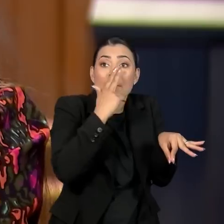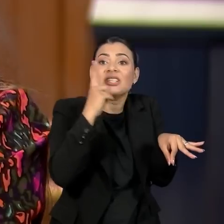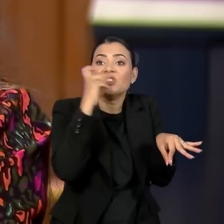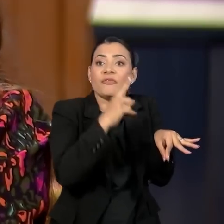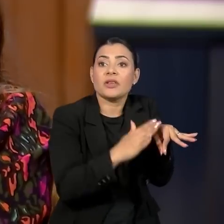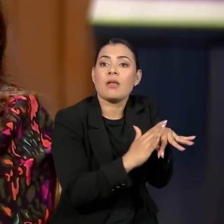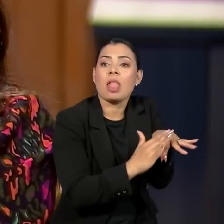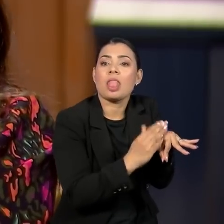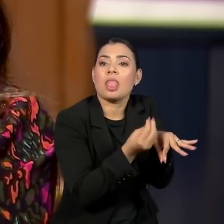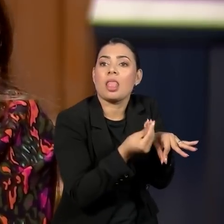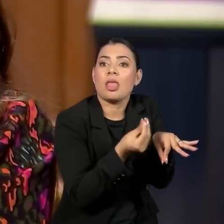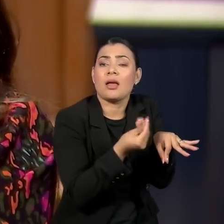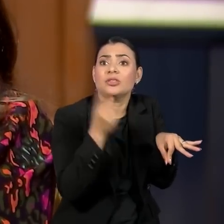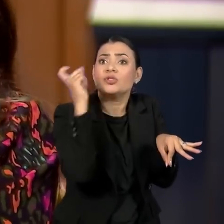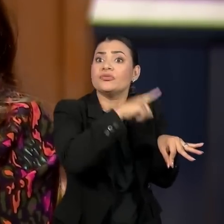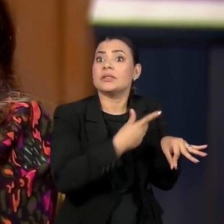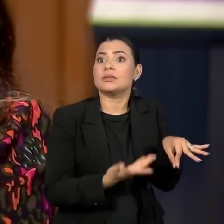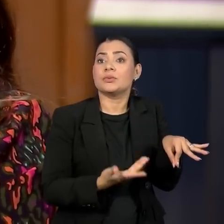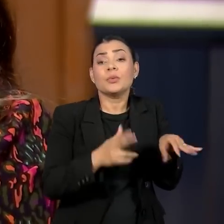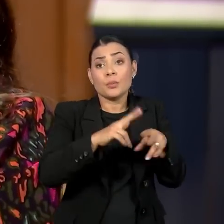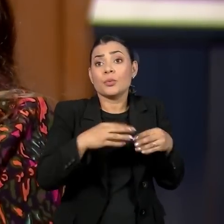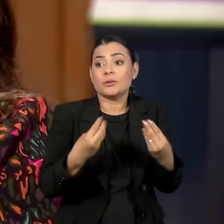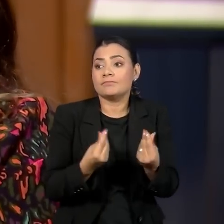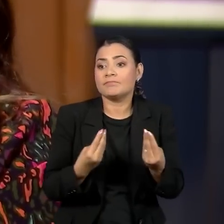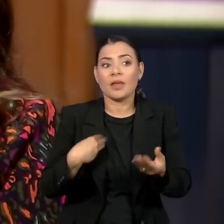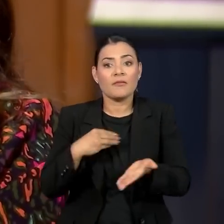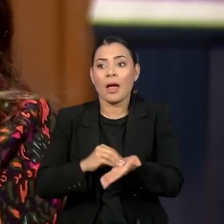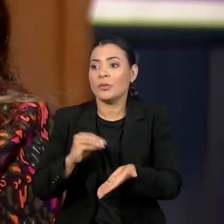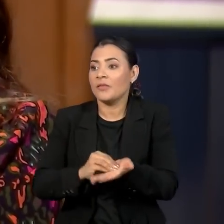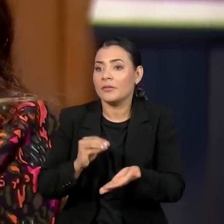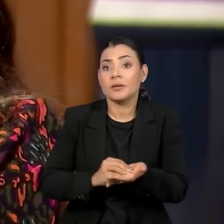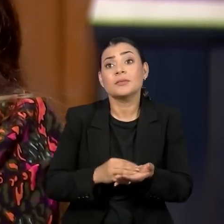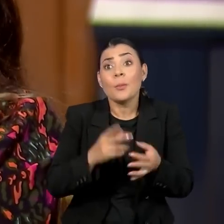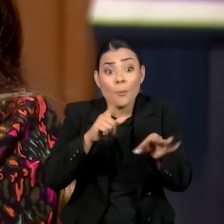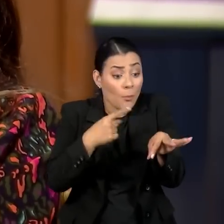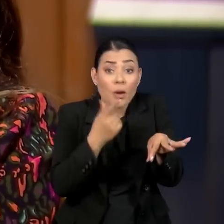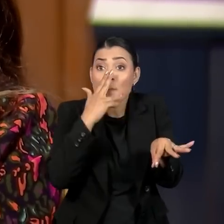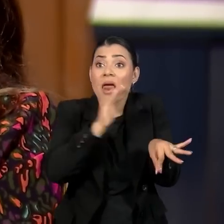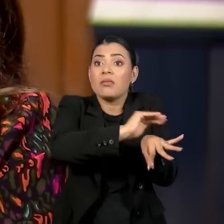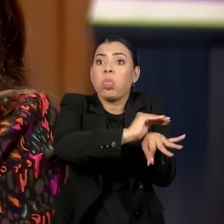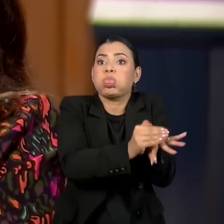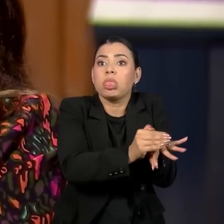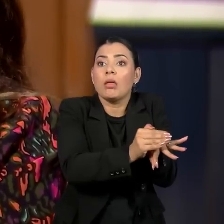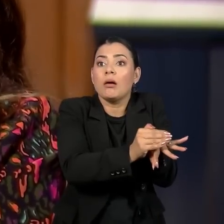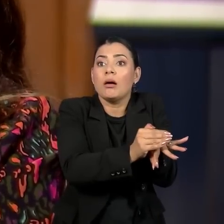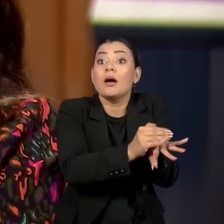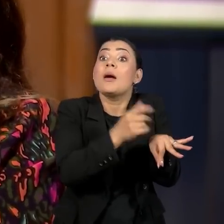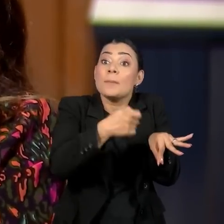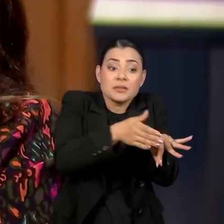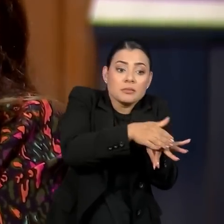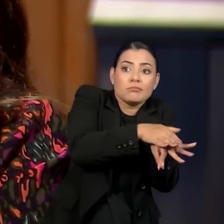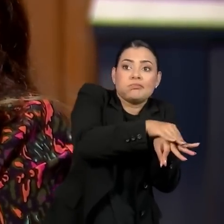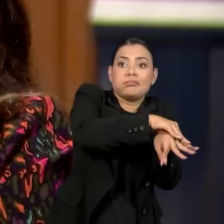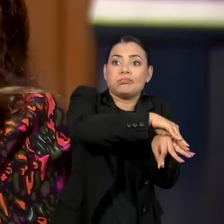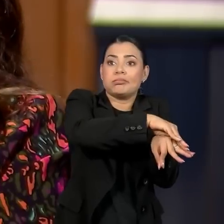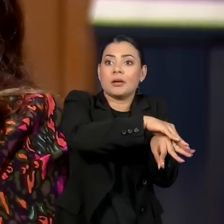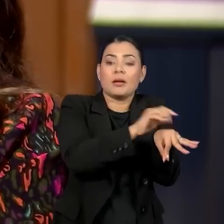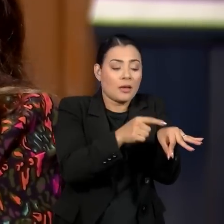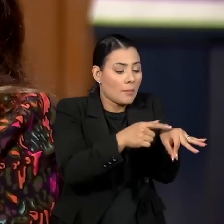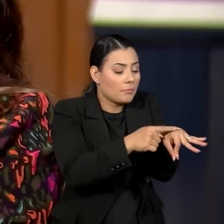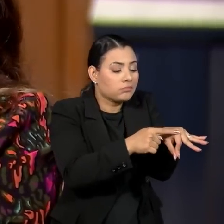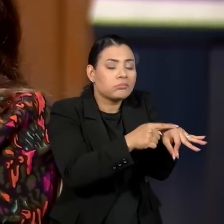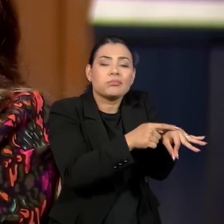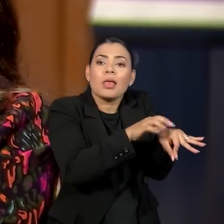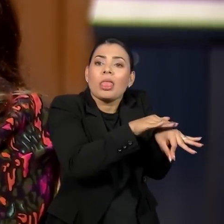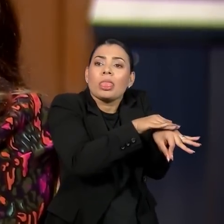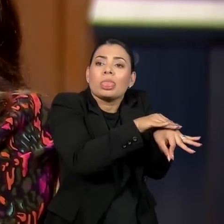a sensibilidade vai ser muito afetada, né? Porque quando você tá com o seu órgão de maior sensibilidade aqui, você tem uma pele por cima, então é muito importante que